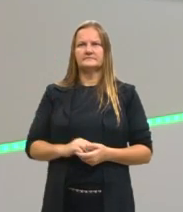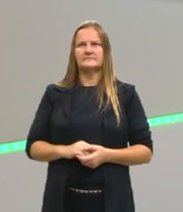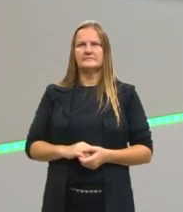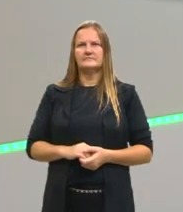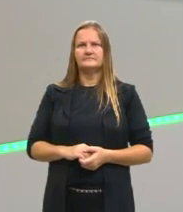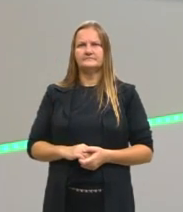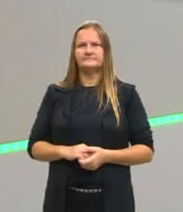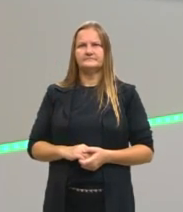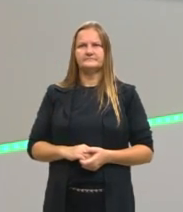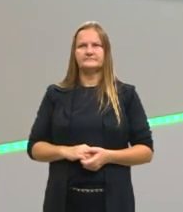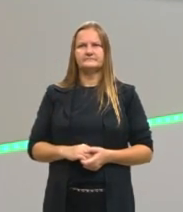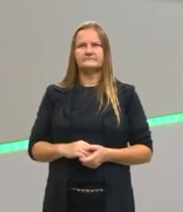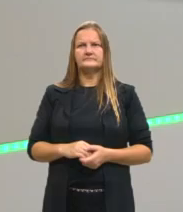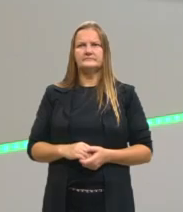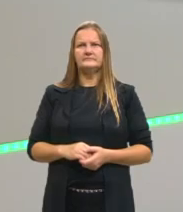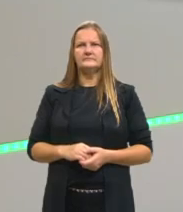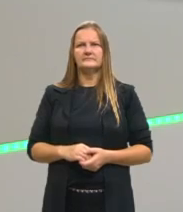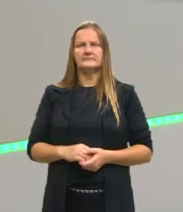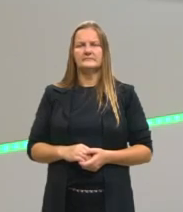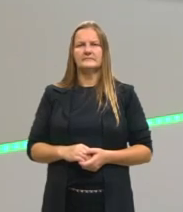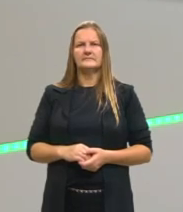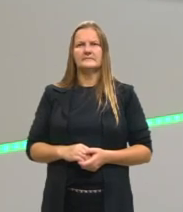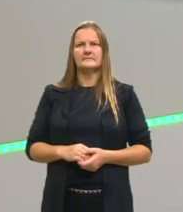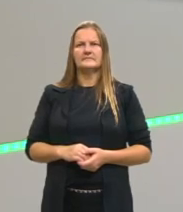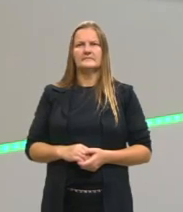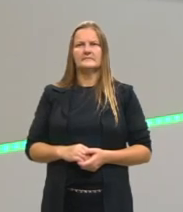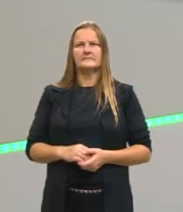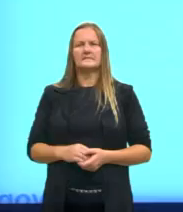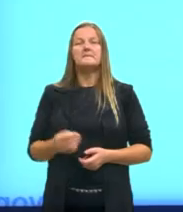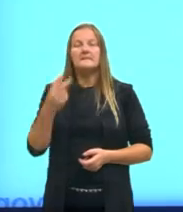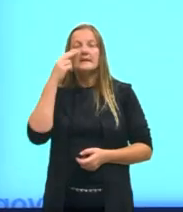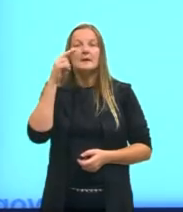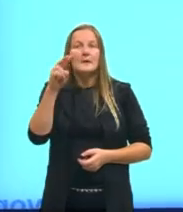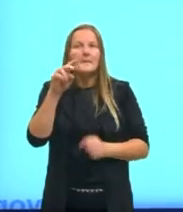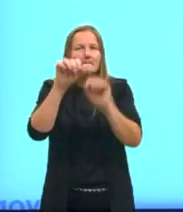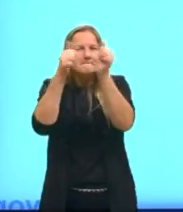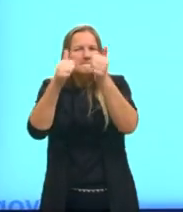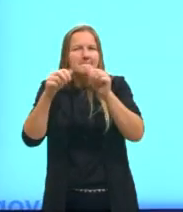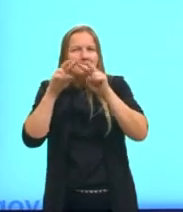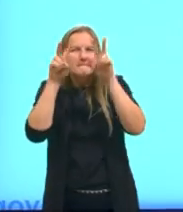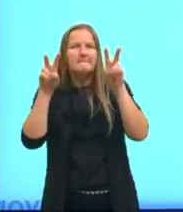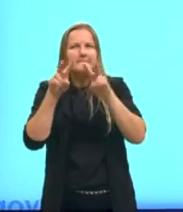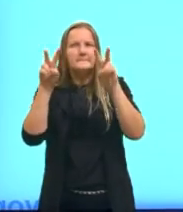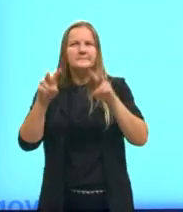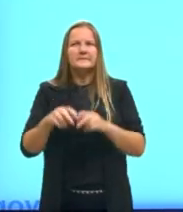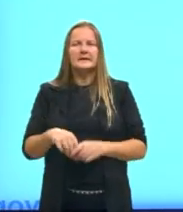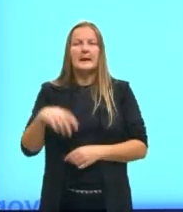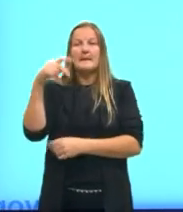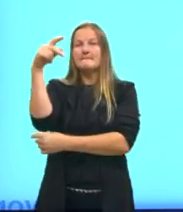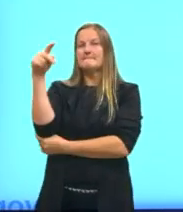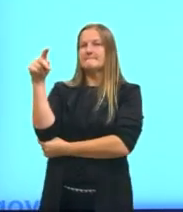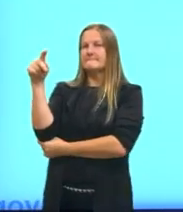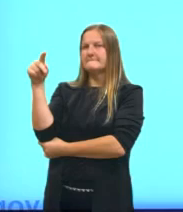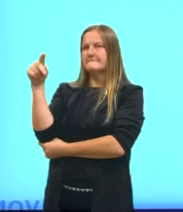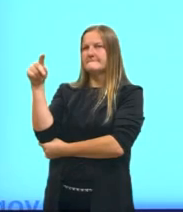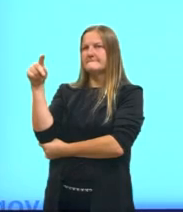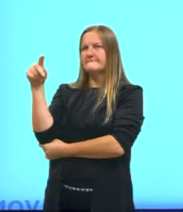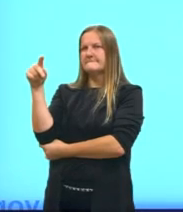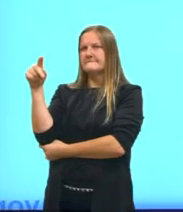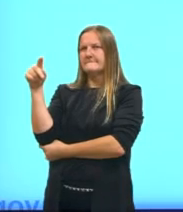e não deixar a tabela a gente consegue identificar aqui essa aqui eu já consigo ao p vai tá nessa aqui né você